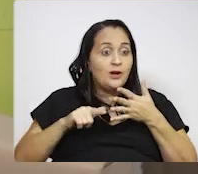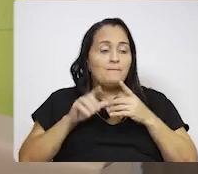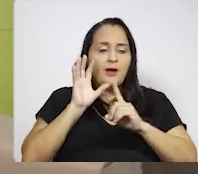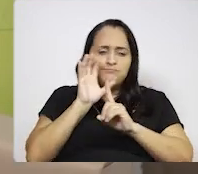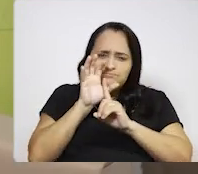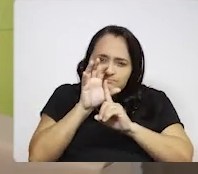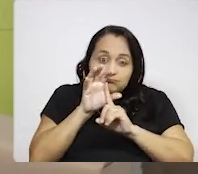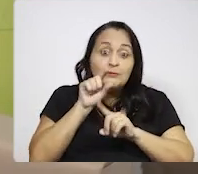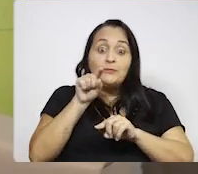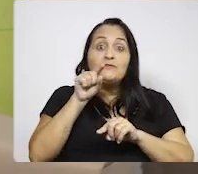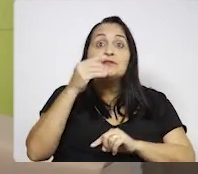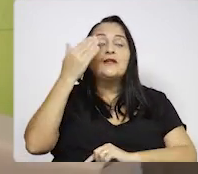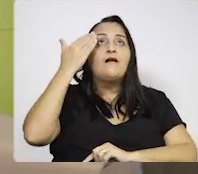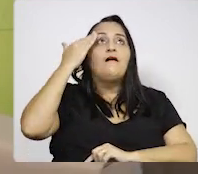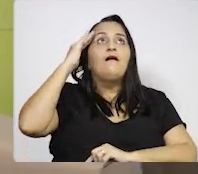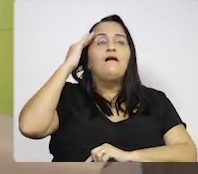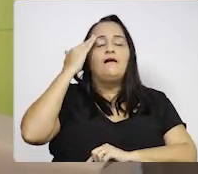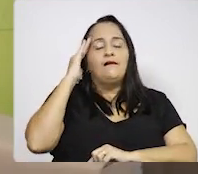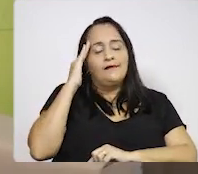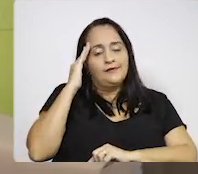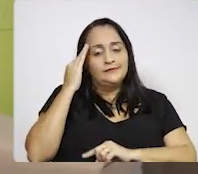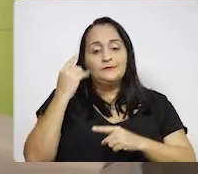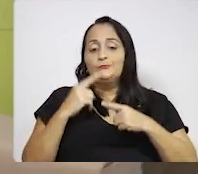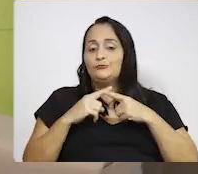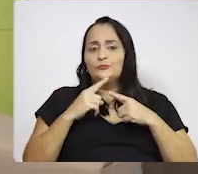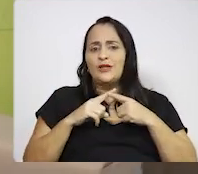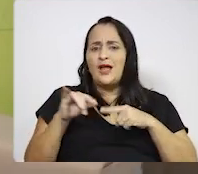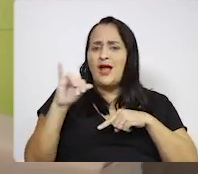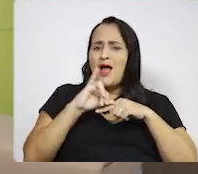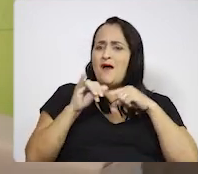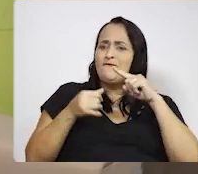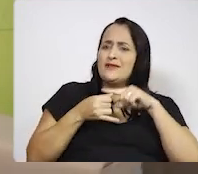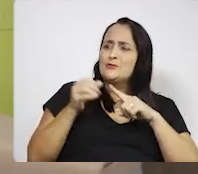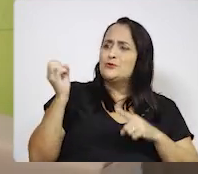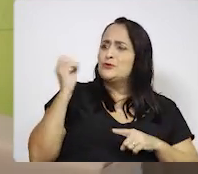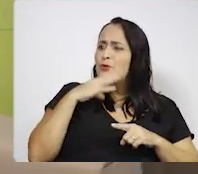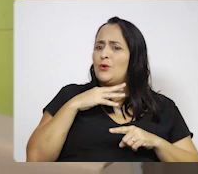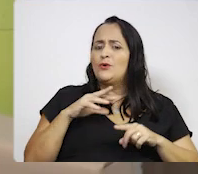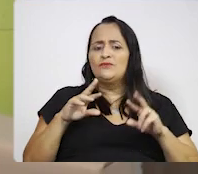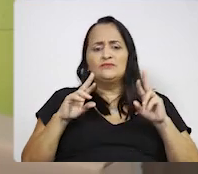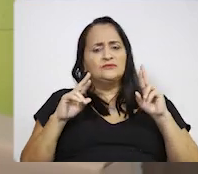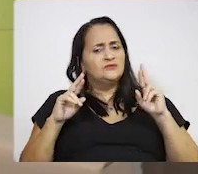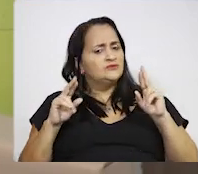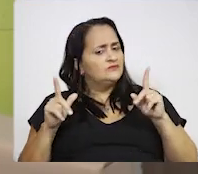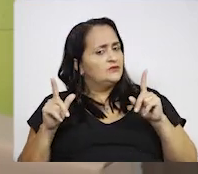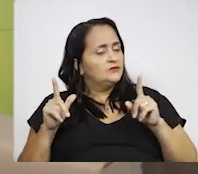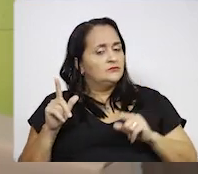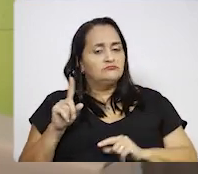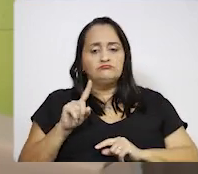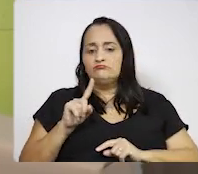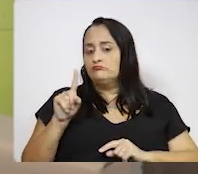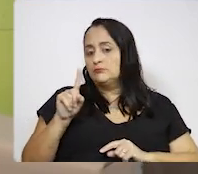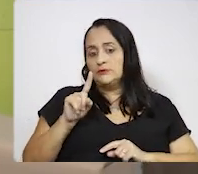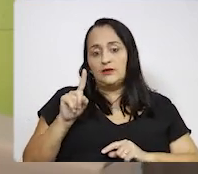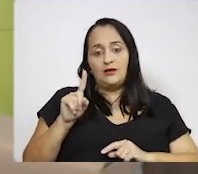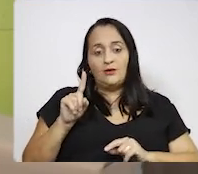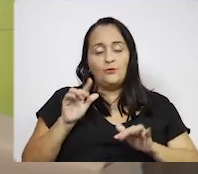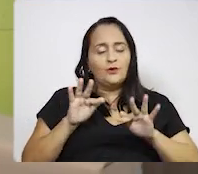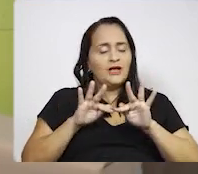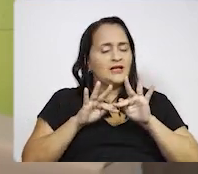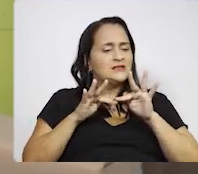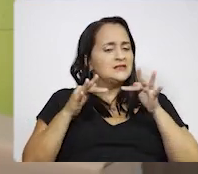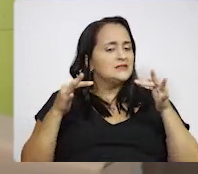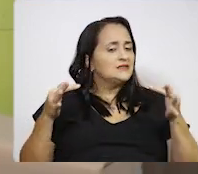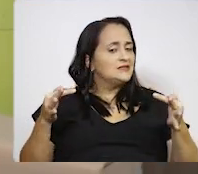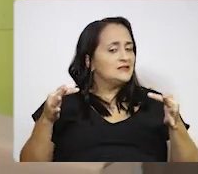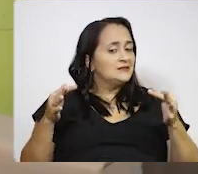você perca a ideia que fração é algo novo, algo diferente. Fração é simplesmente uma forma diferente de